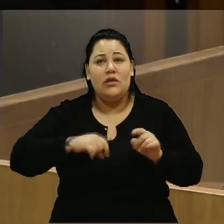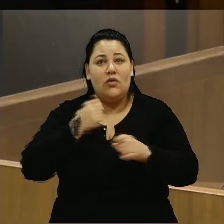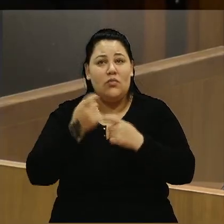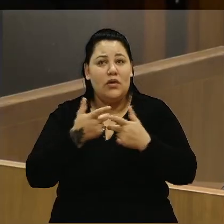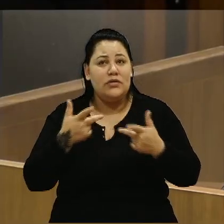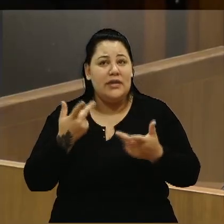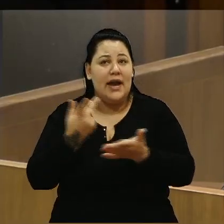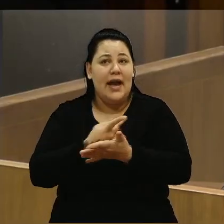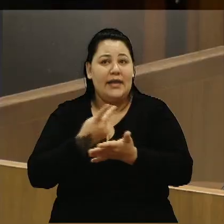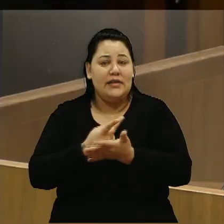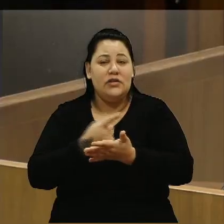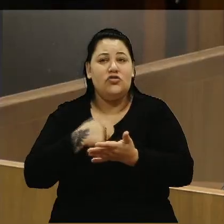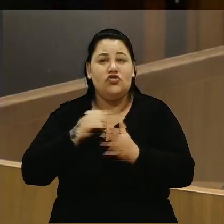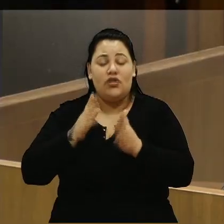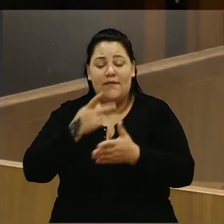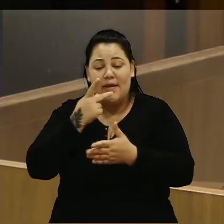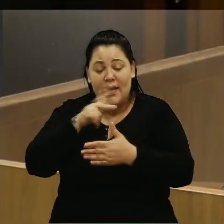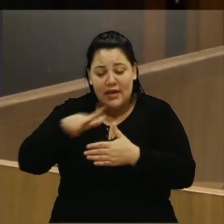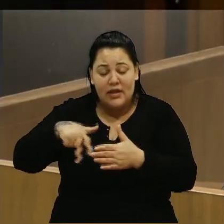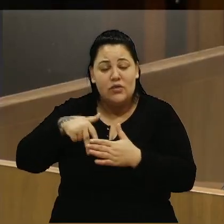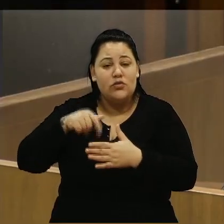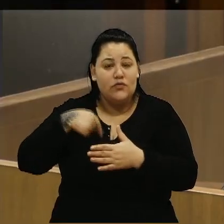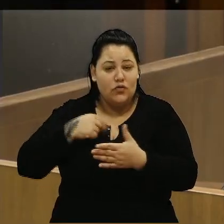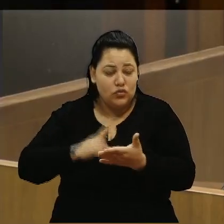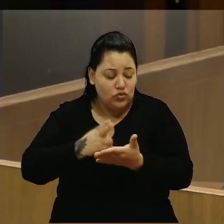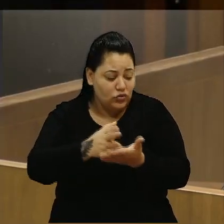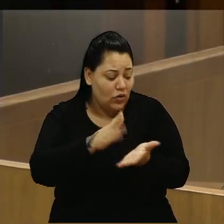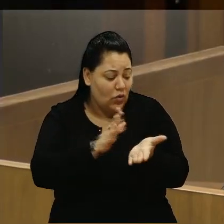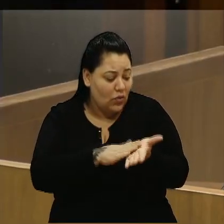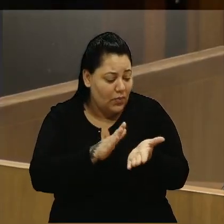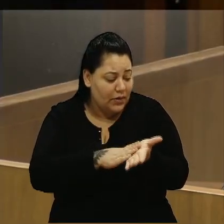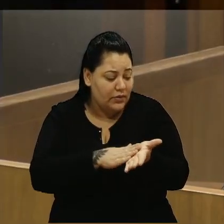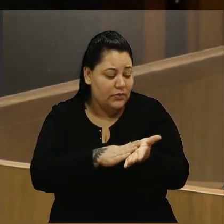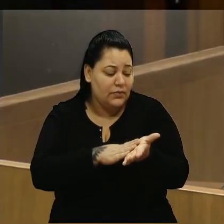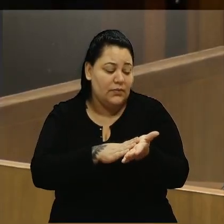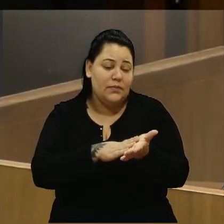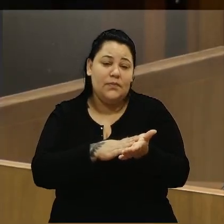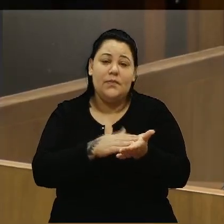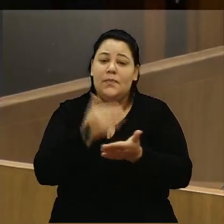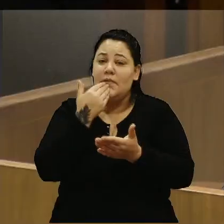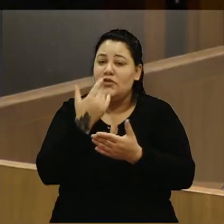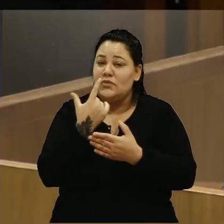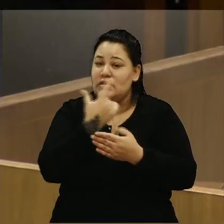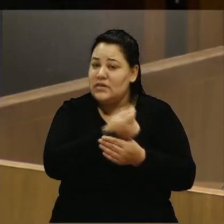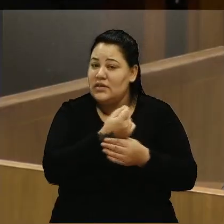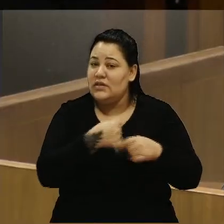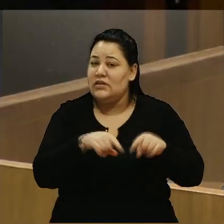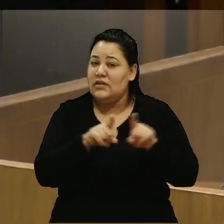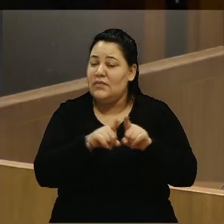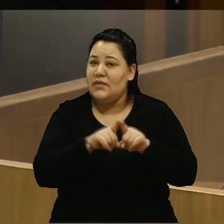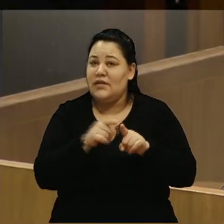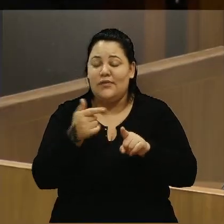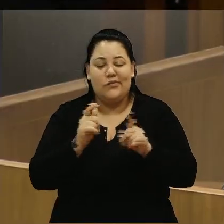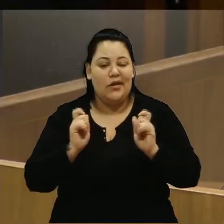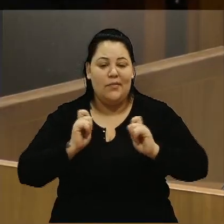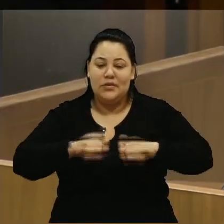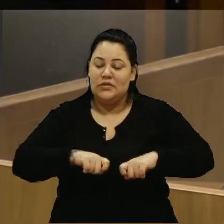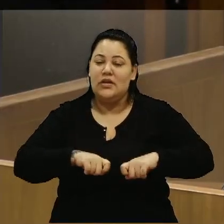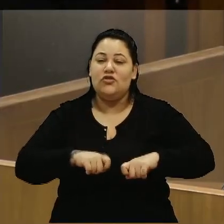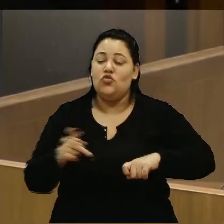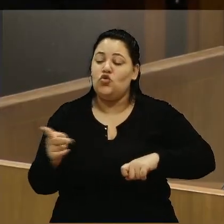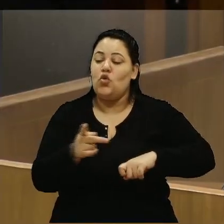vez na tribuna, então a gente vai continuar cobrando. Peçam para sair, tanto a adjunta incompetente como o